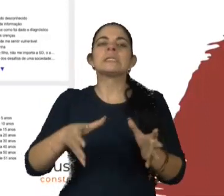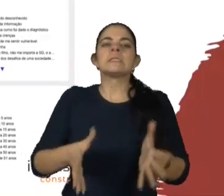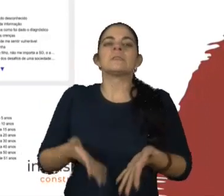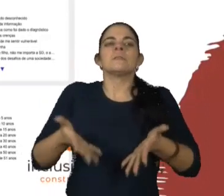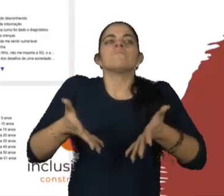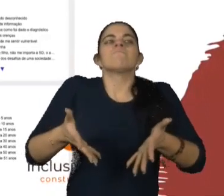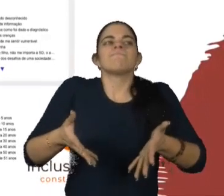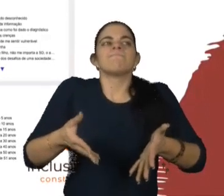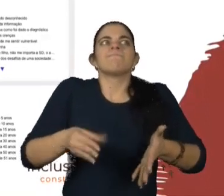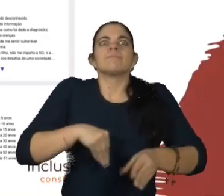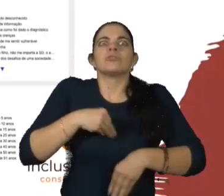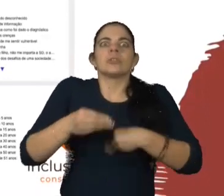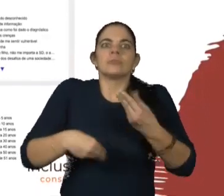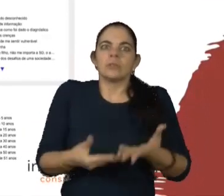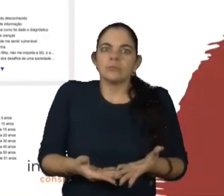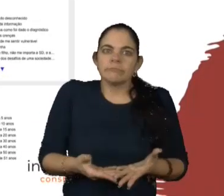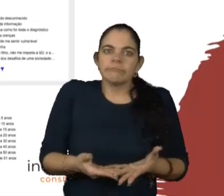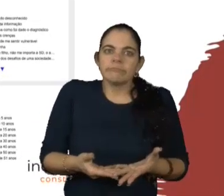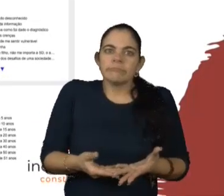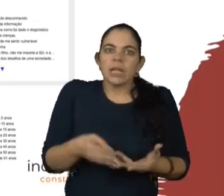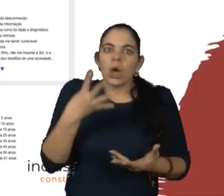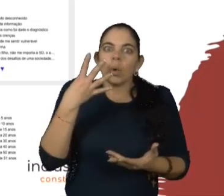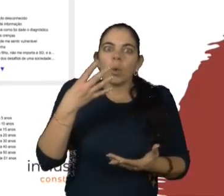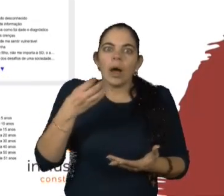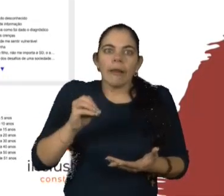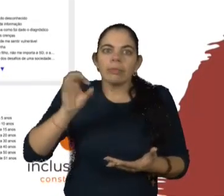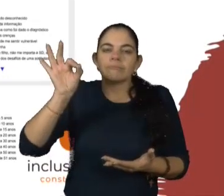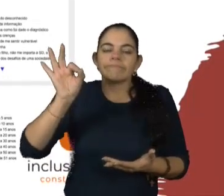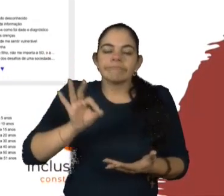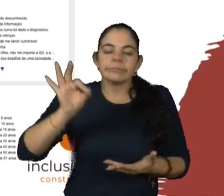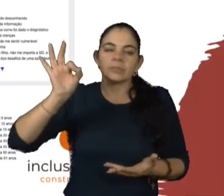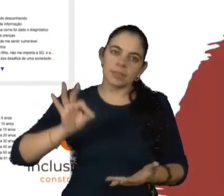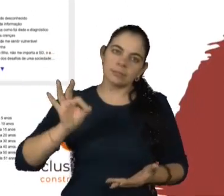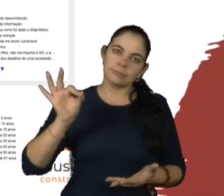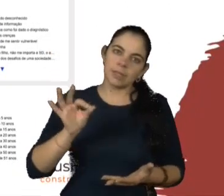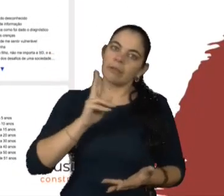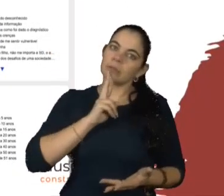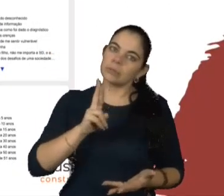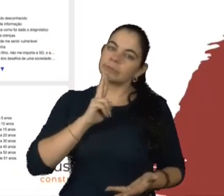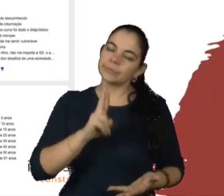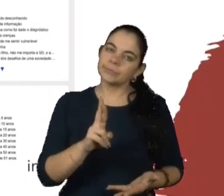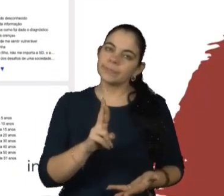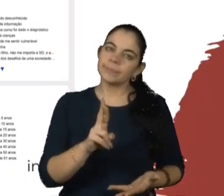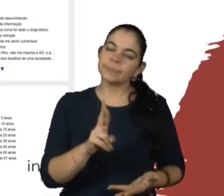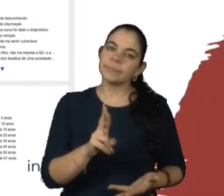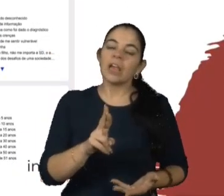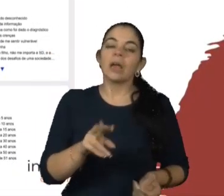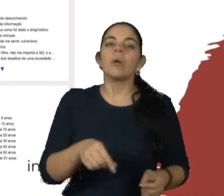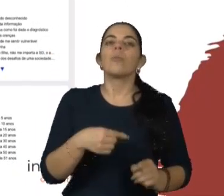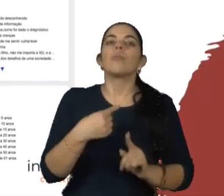sentimento? E 40%... Peraí, que daqui não dá para enxergar direito. Opa! 40%